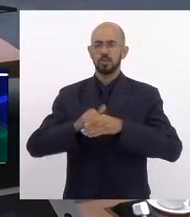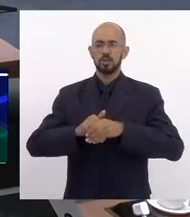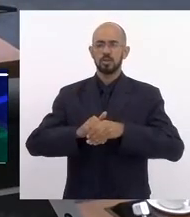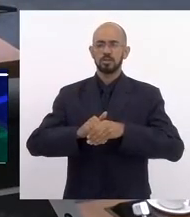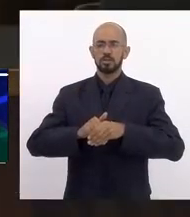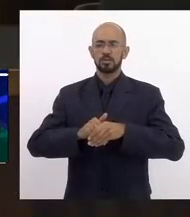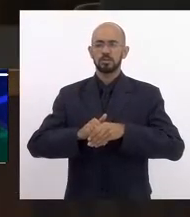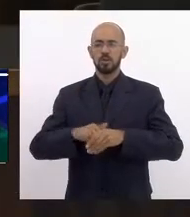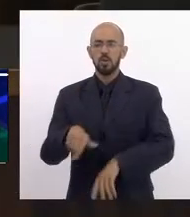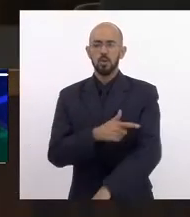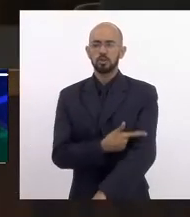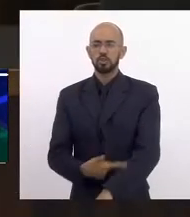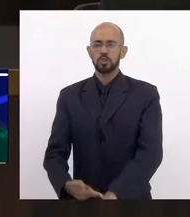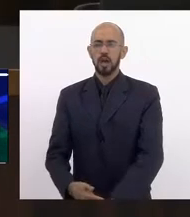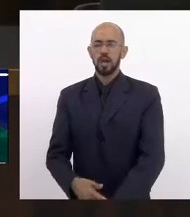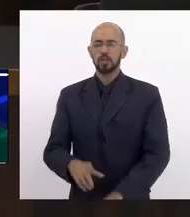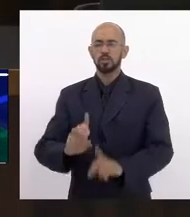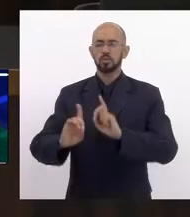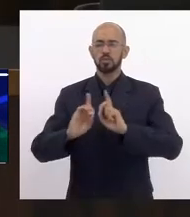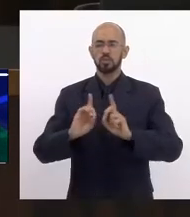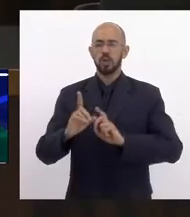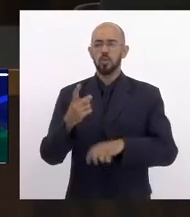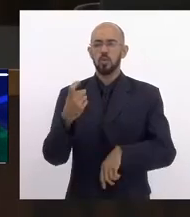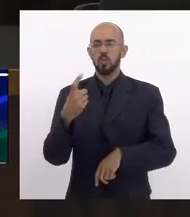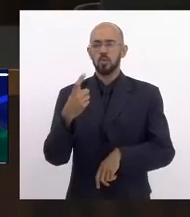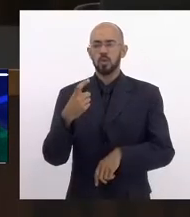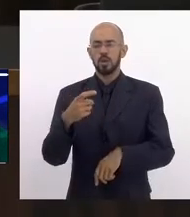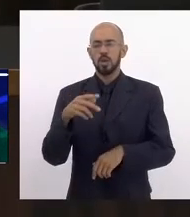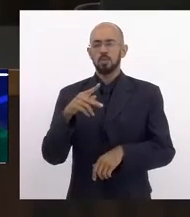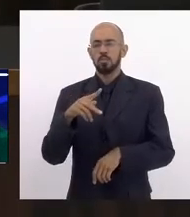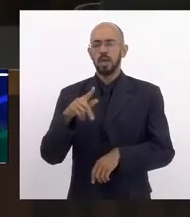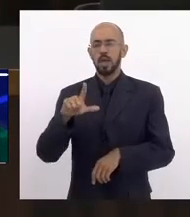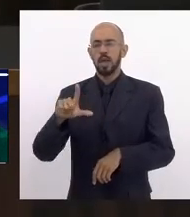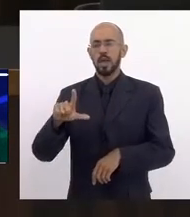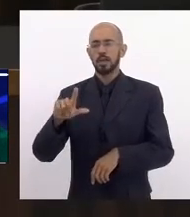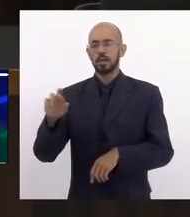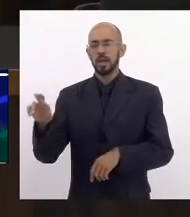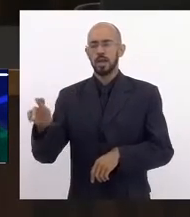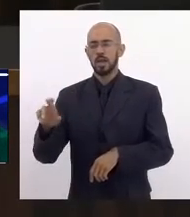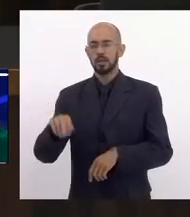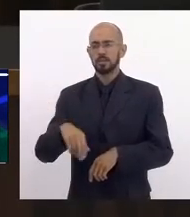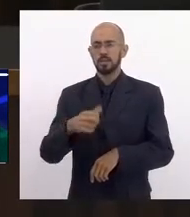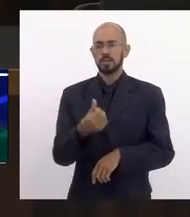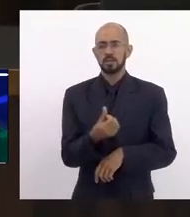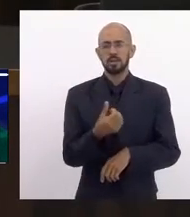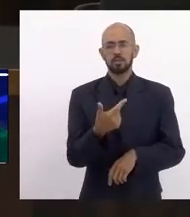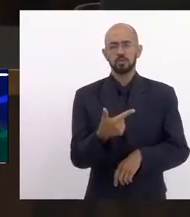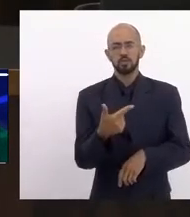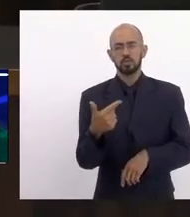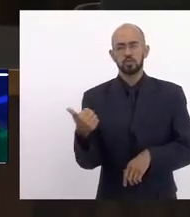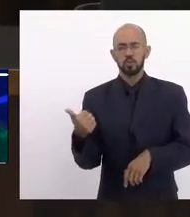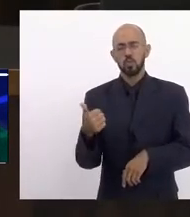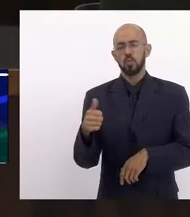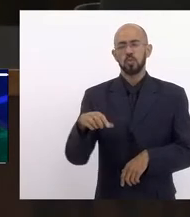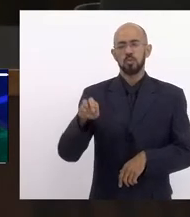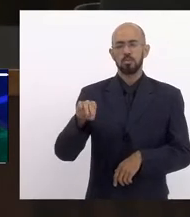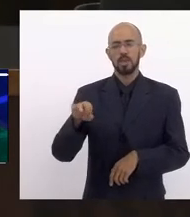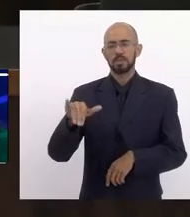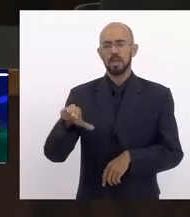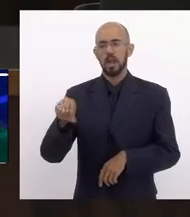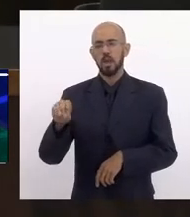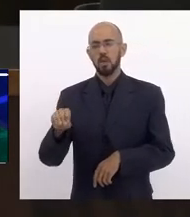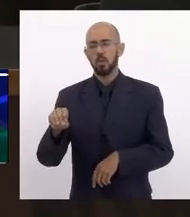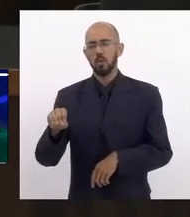ordinária e discussão única projeto de resolução número 625/2021, de autoria do deputado Marcelo Dino, que concede a